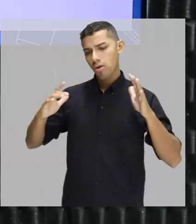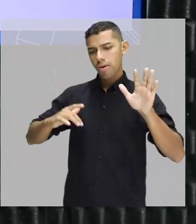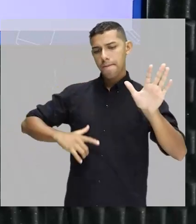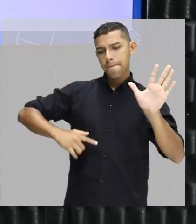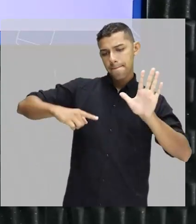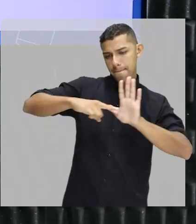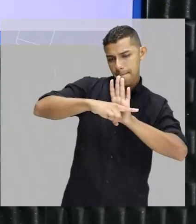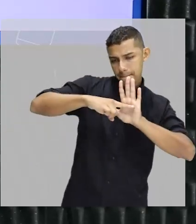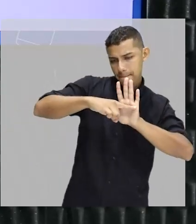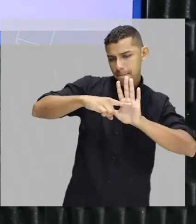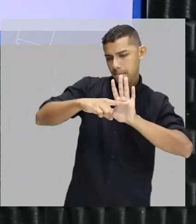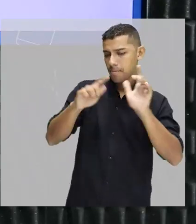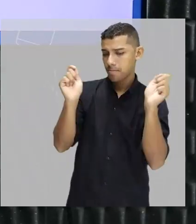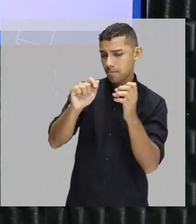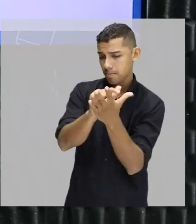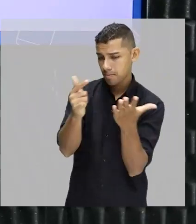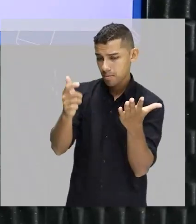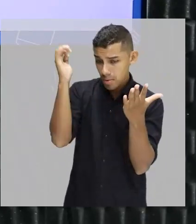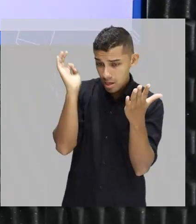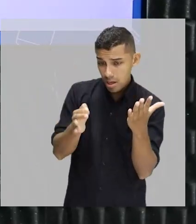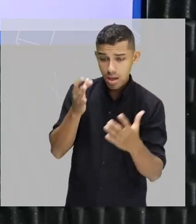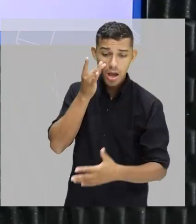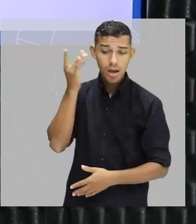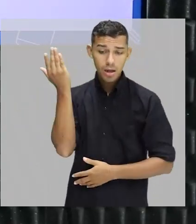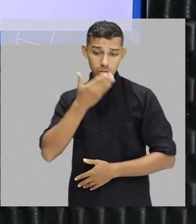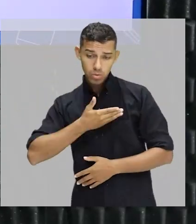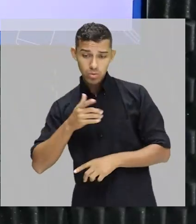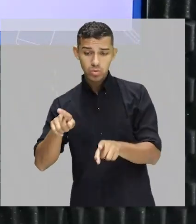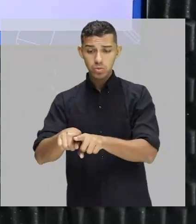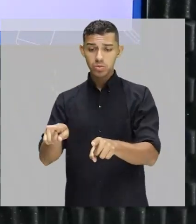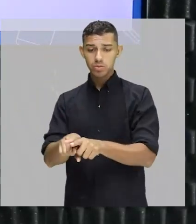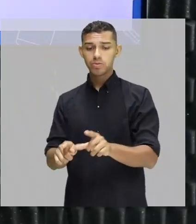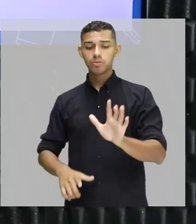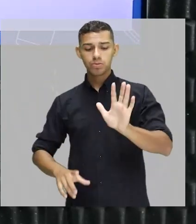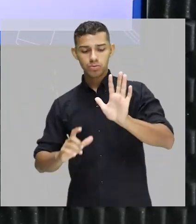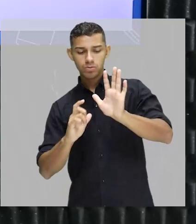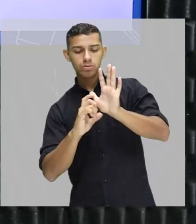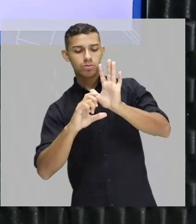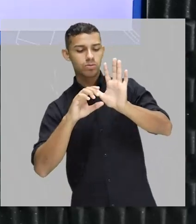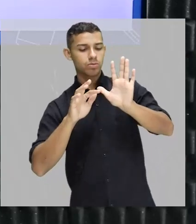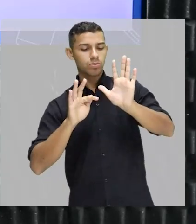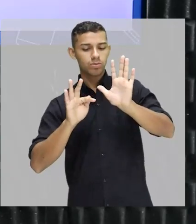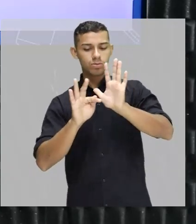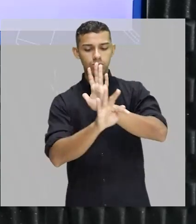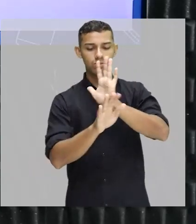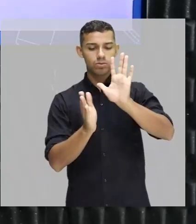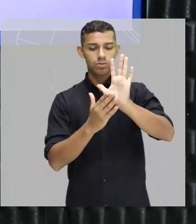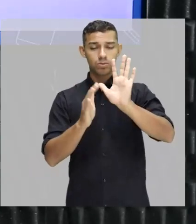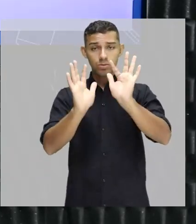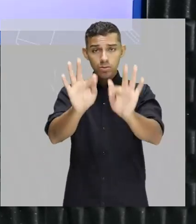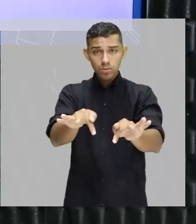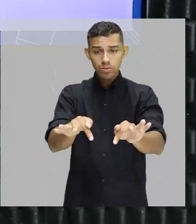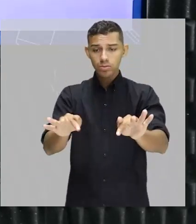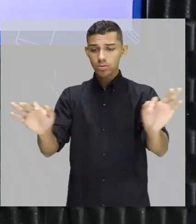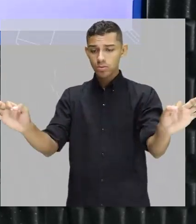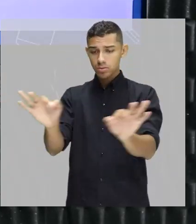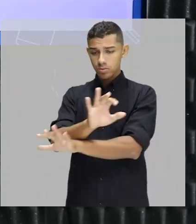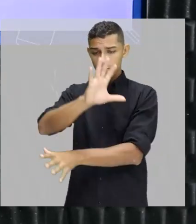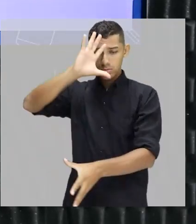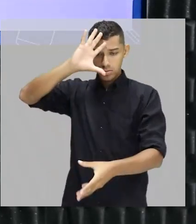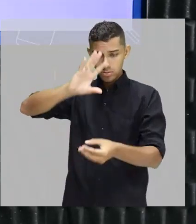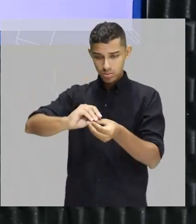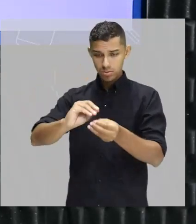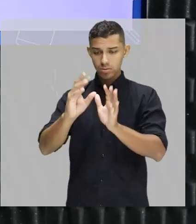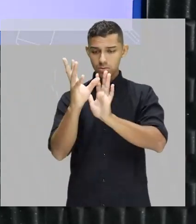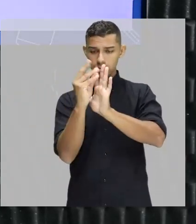de comprová-los e validá-los. Já na conclusão, é o desfecho do assunto no qual se retoma a tese